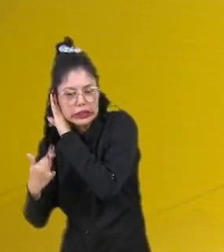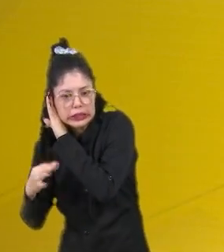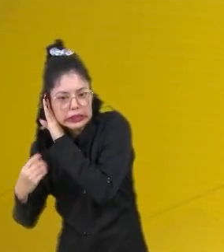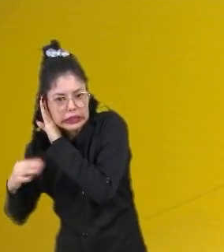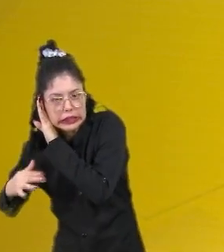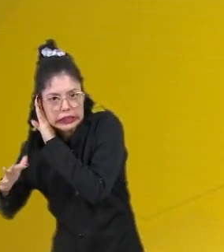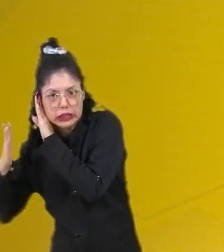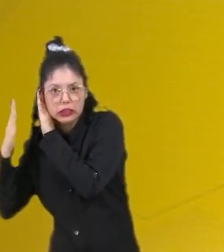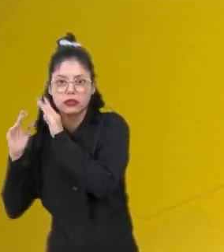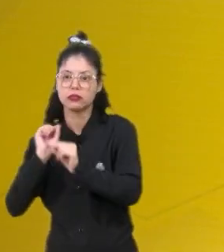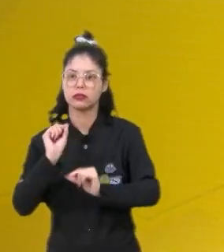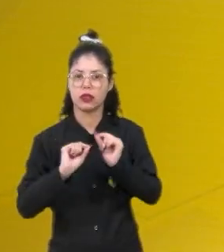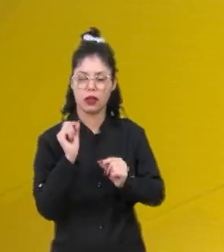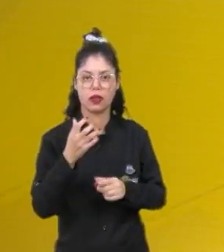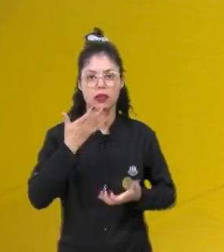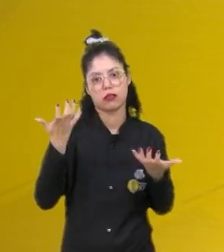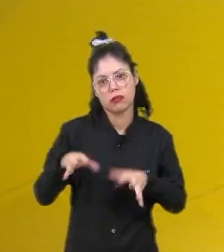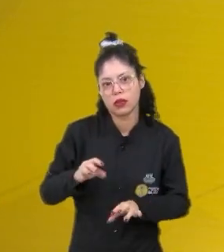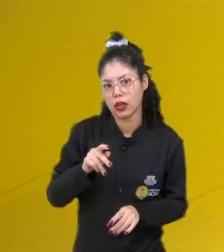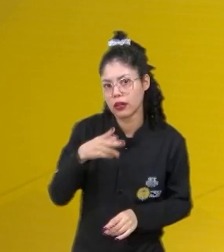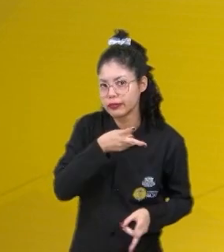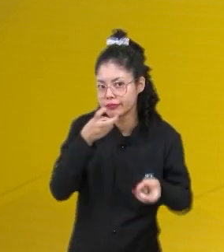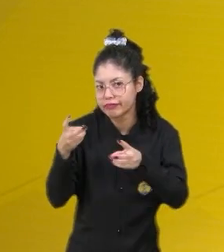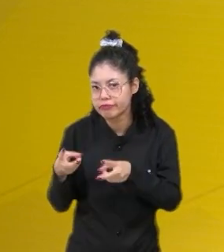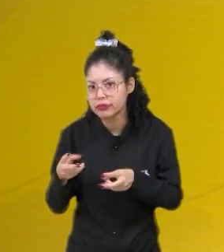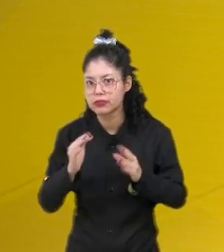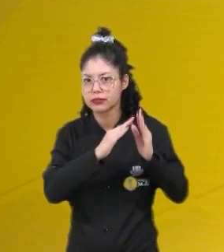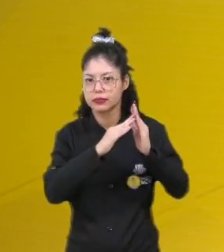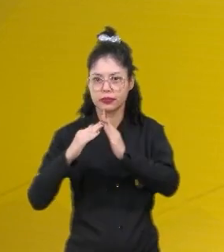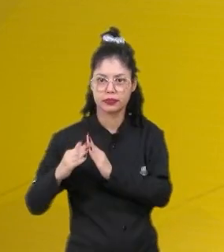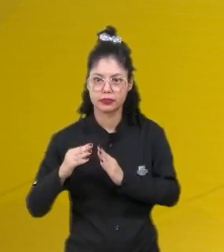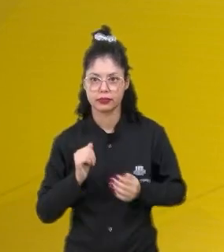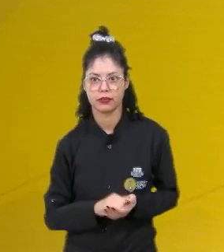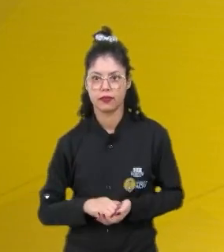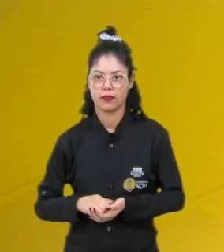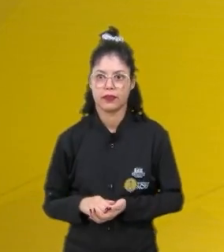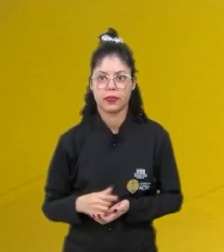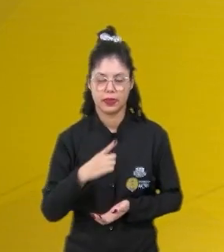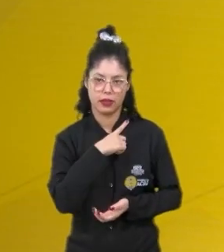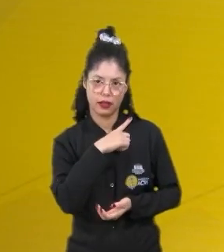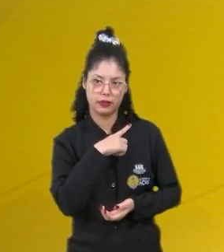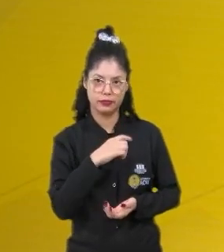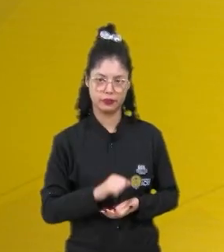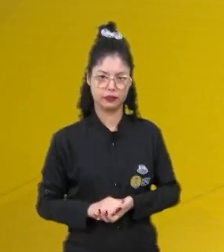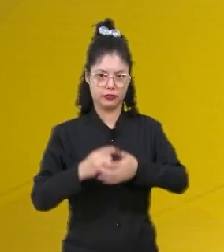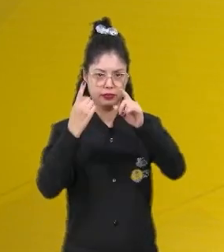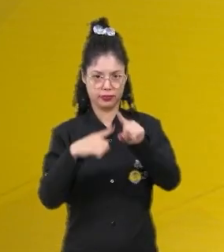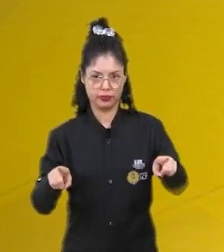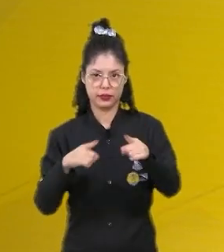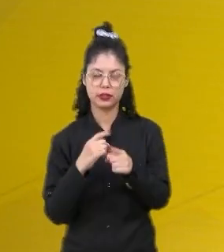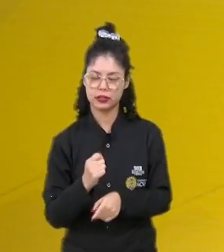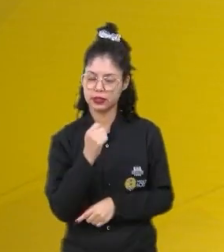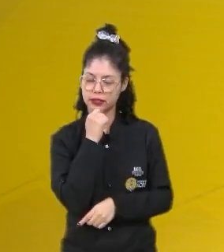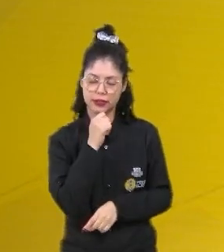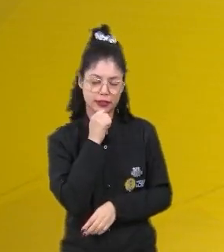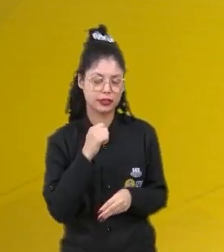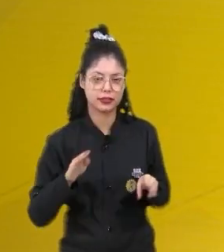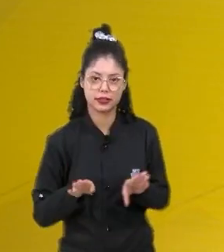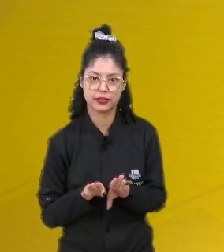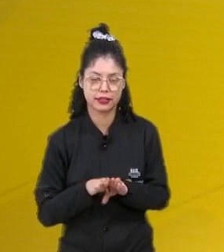né? Ou até mesmo sem querer ouvir aquele vizinho de manhã cedo que coloca lá aquela música, aquele